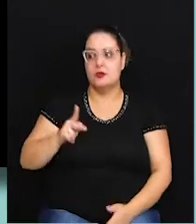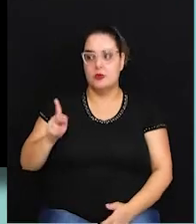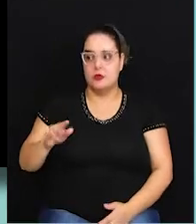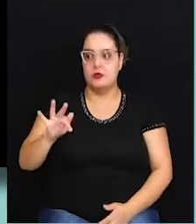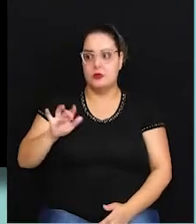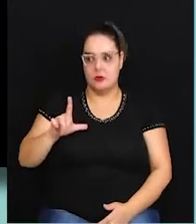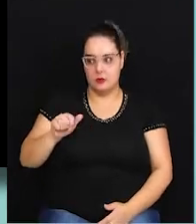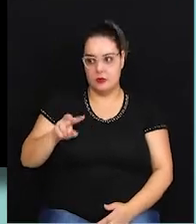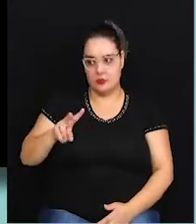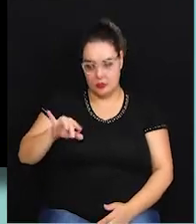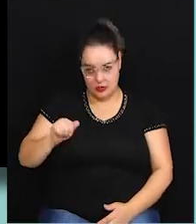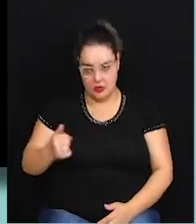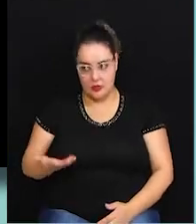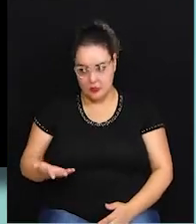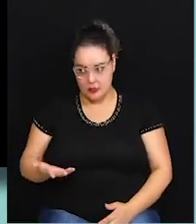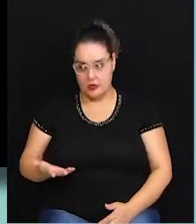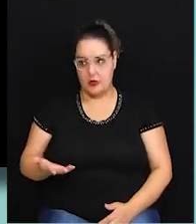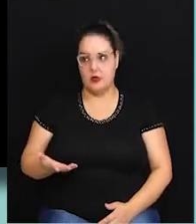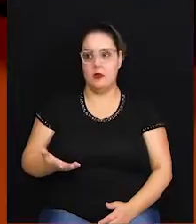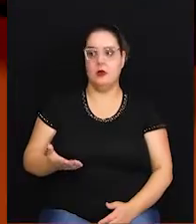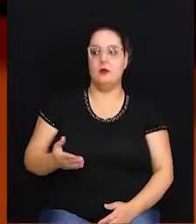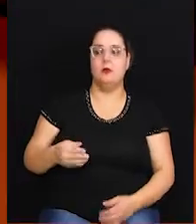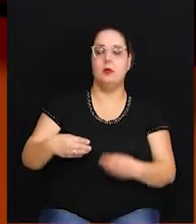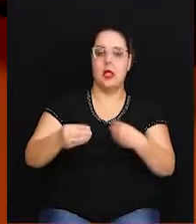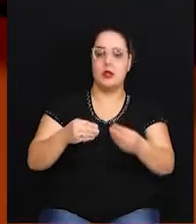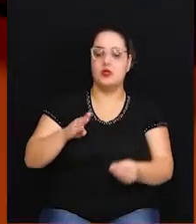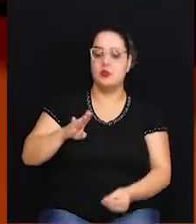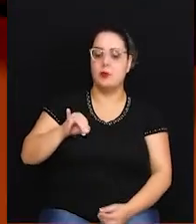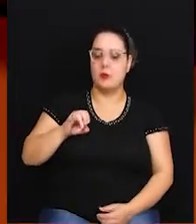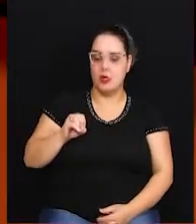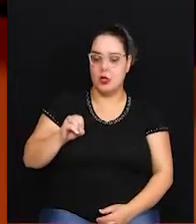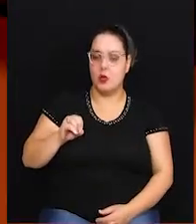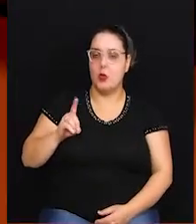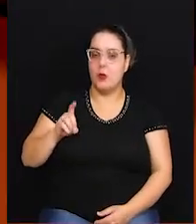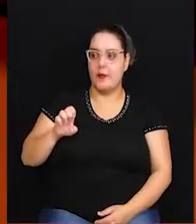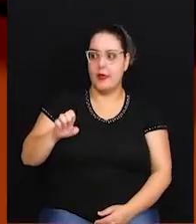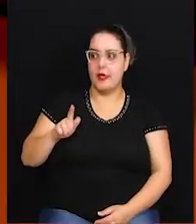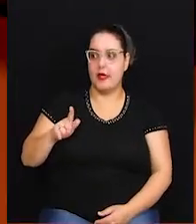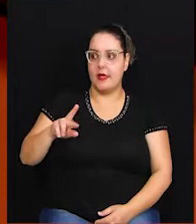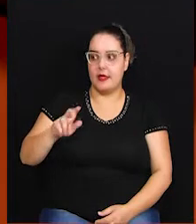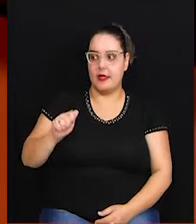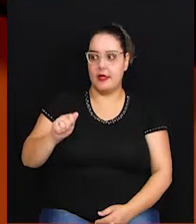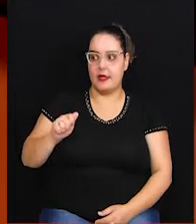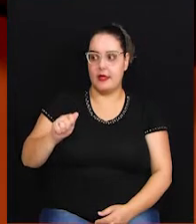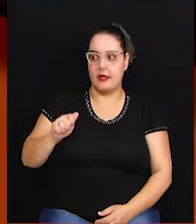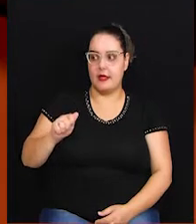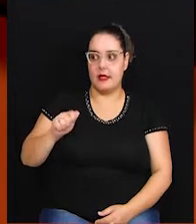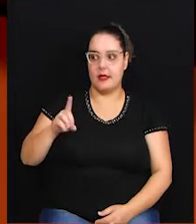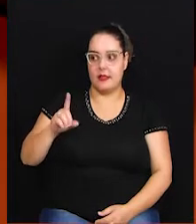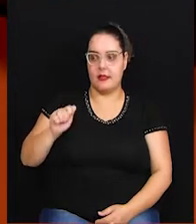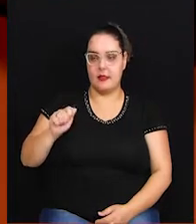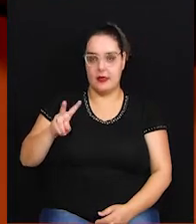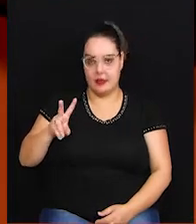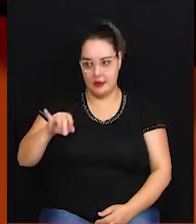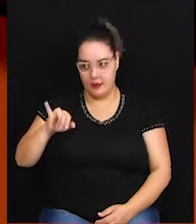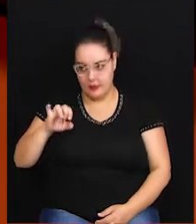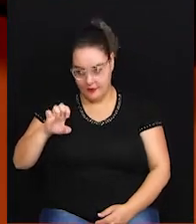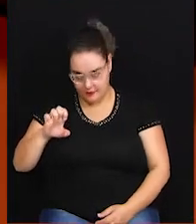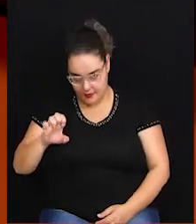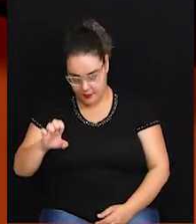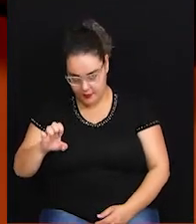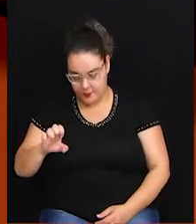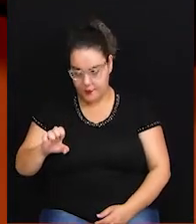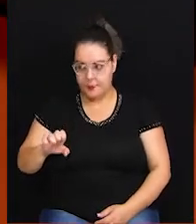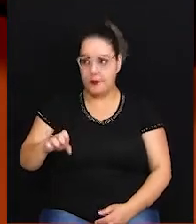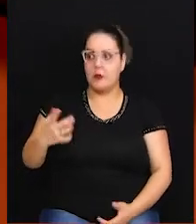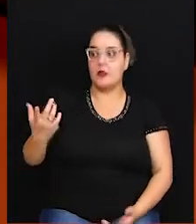da prof. Flávia, filmes plásticos biodegradáveis, utilizando como matérias-primas, resíduos agroindustriais.